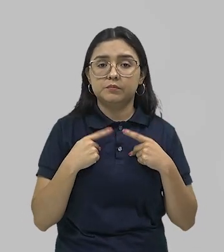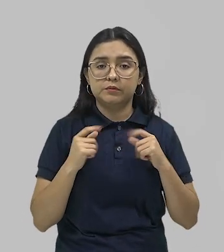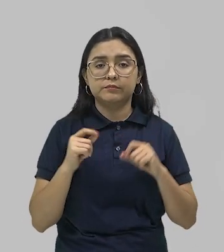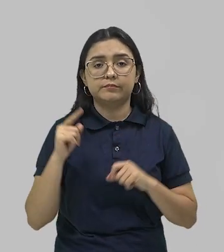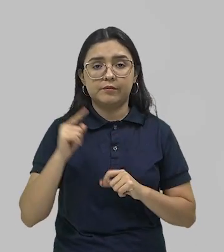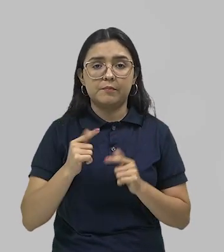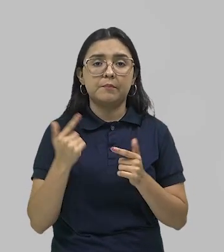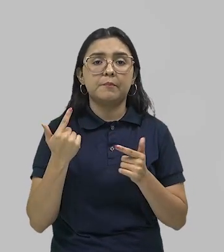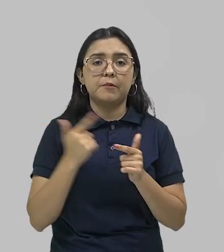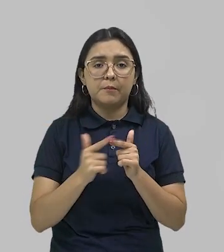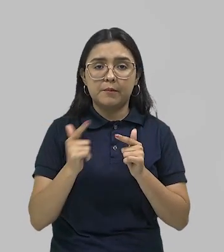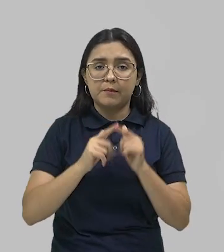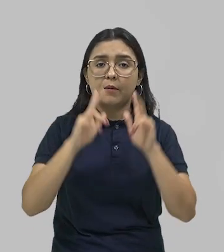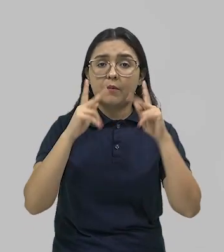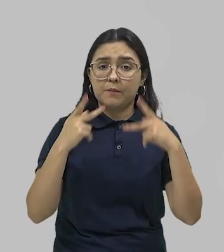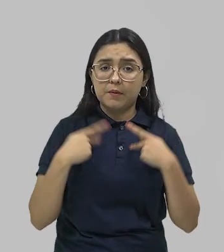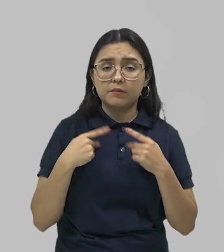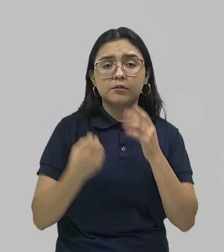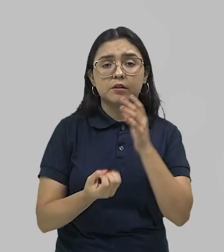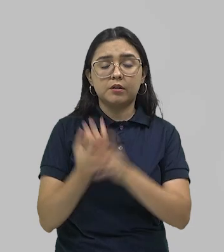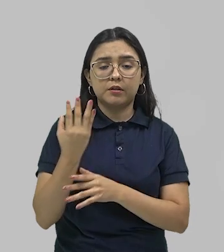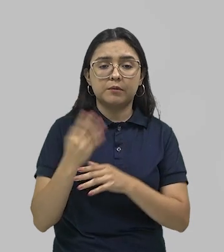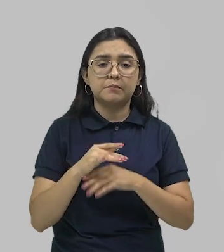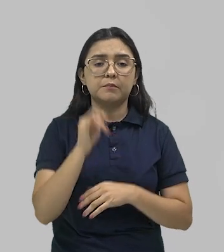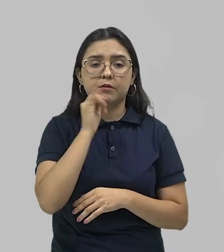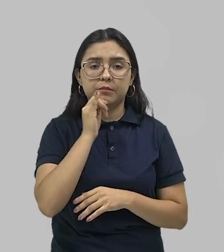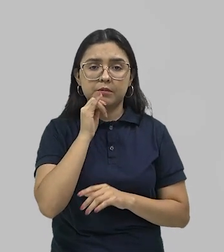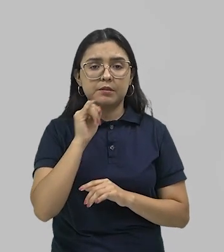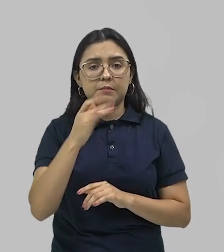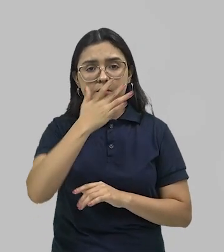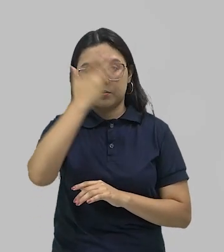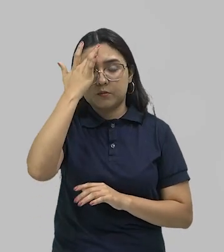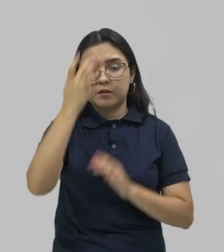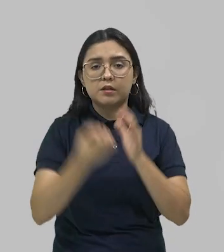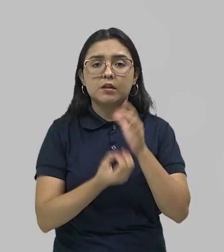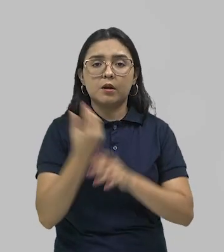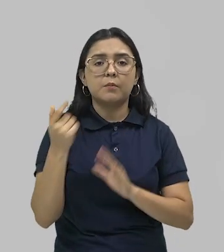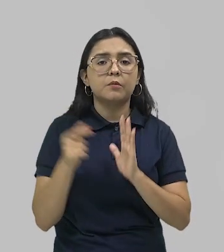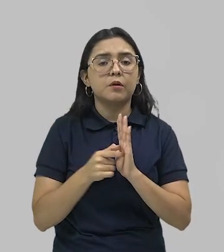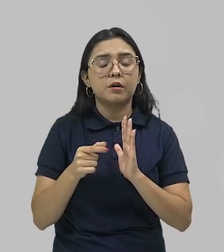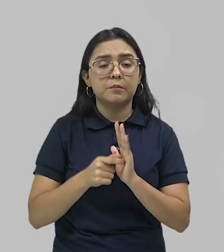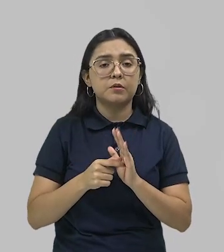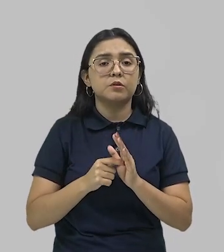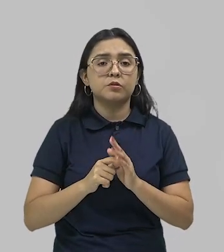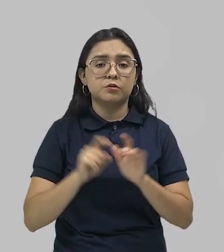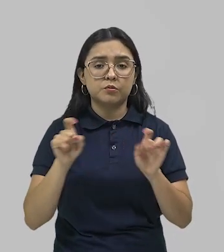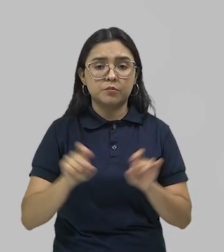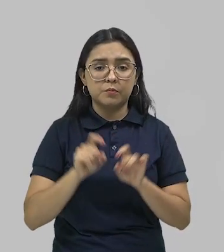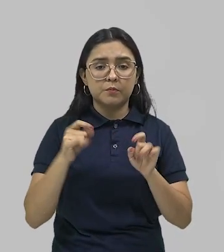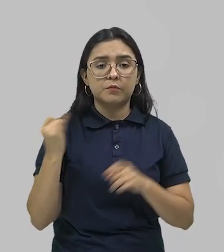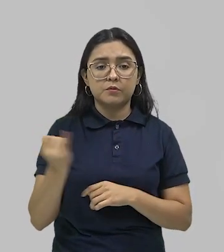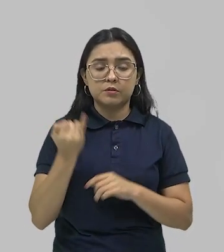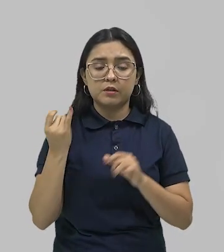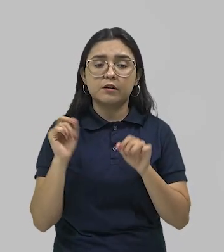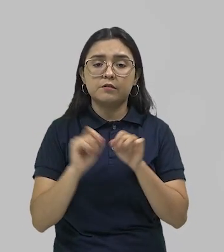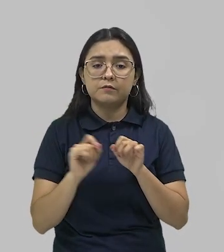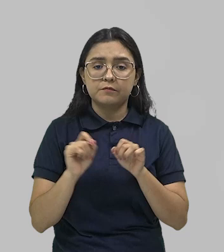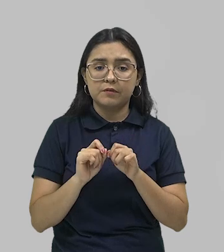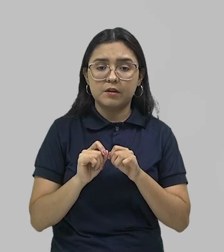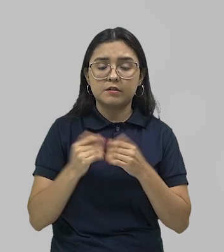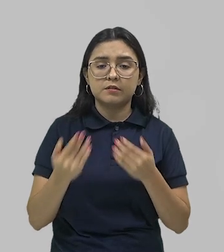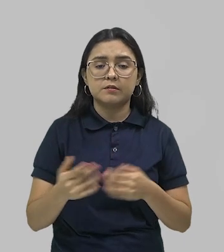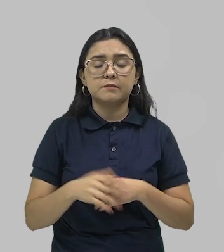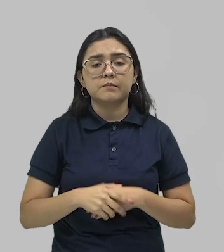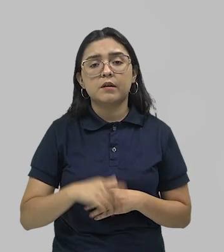problema. Então, por exemplo, se alguém cria um programa de computador, é importante que ele faça o que foi planejado e não